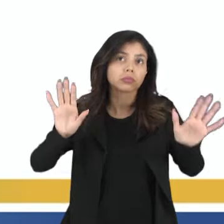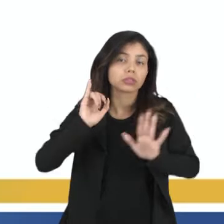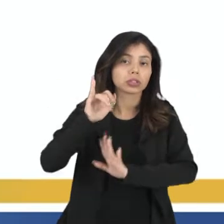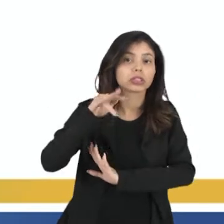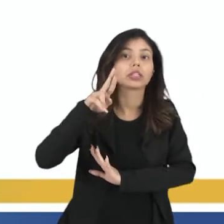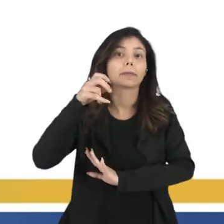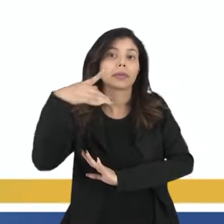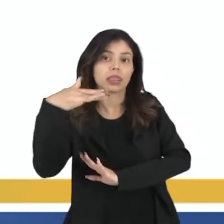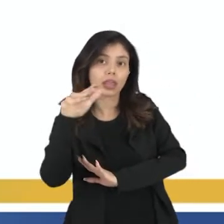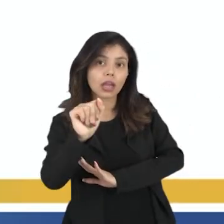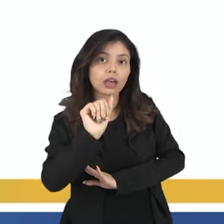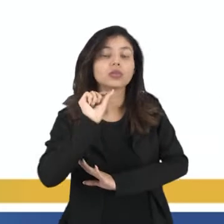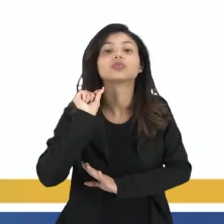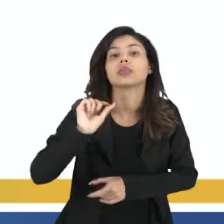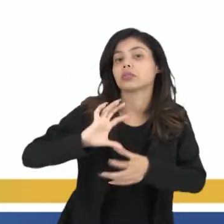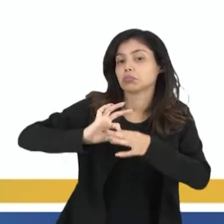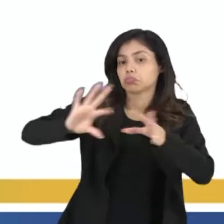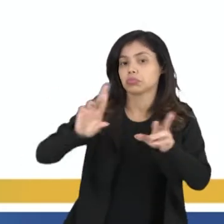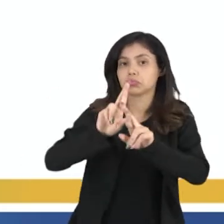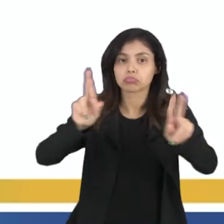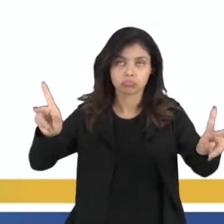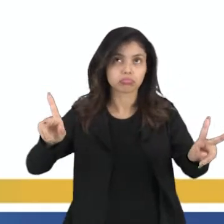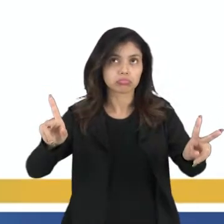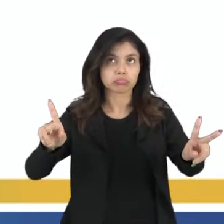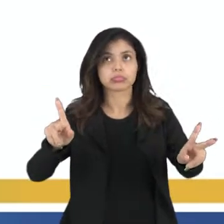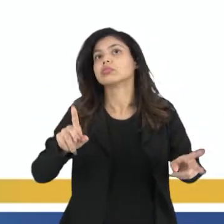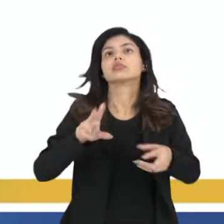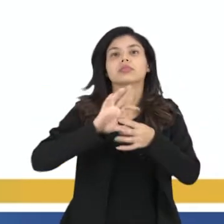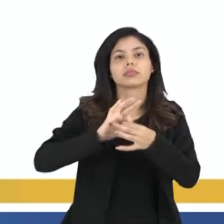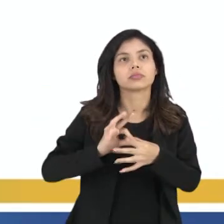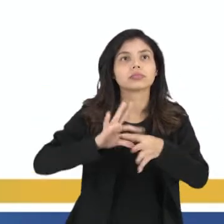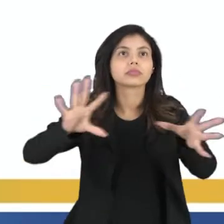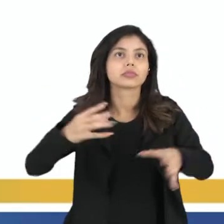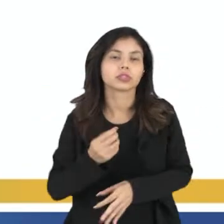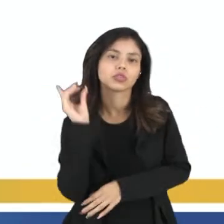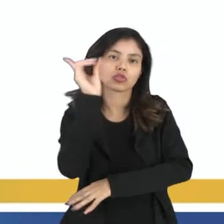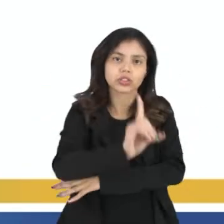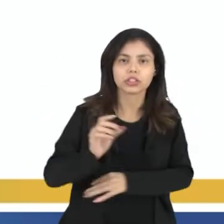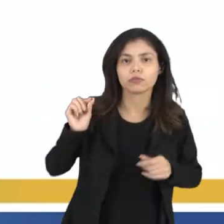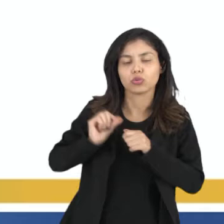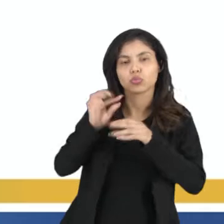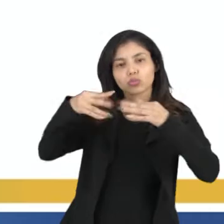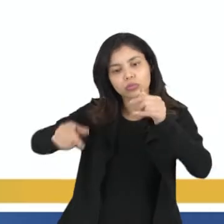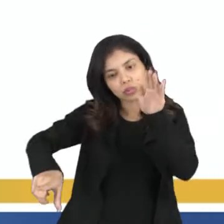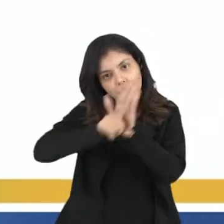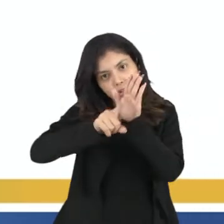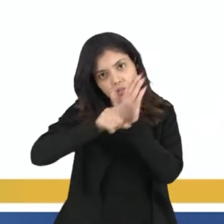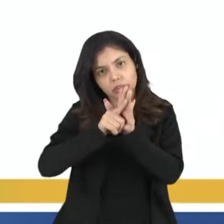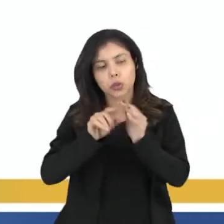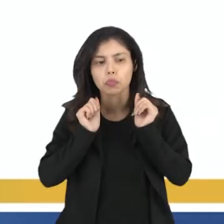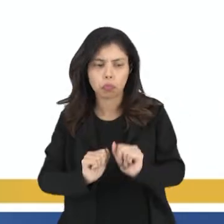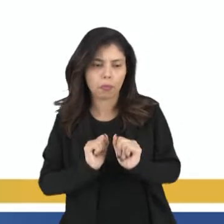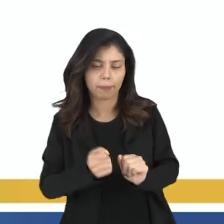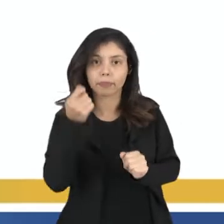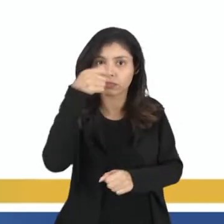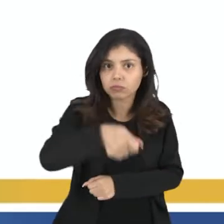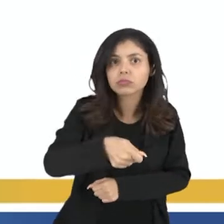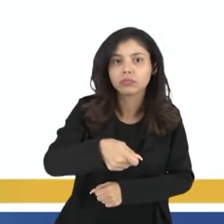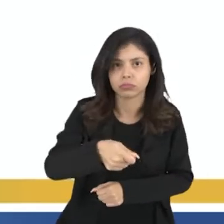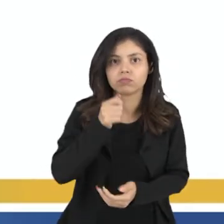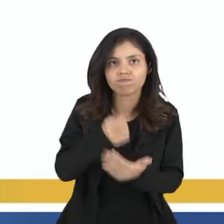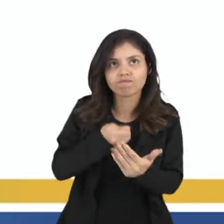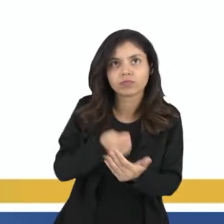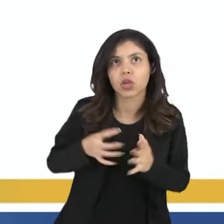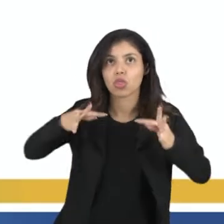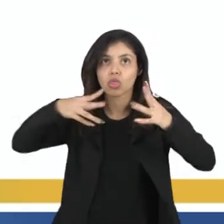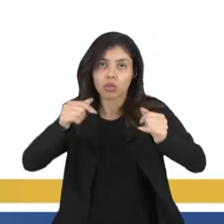independência e o que é liberdade. A liberdade é o direito de fazer tudo o que as leis permitem. Se um cidadão